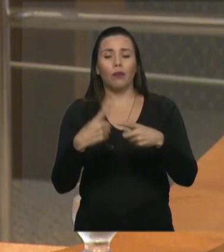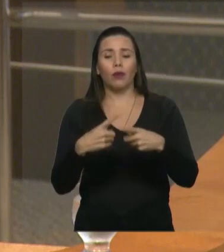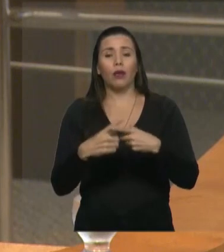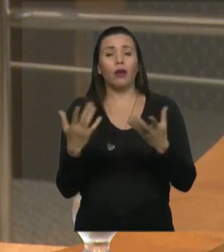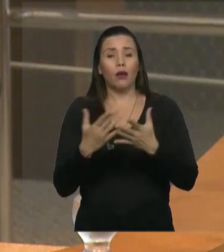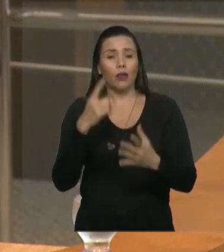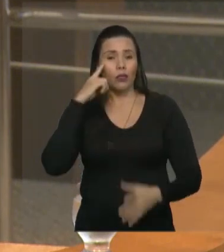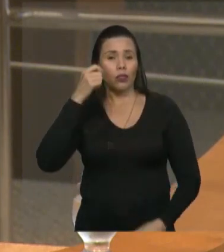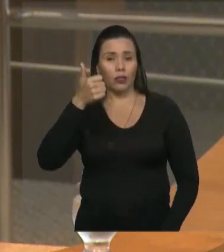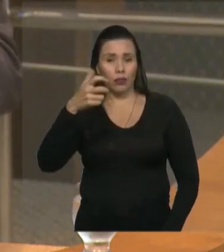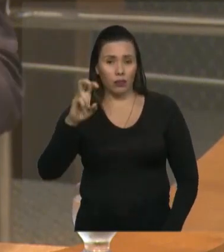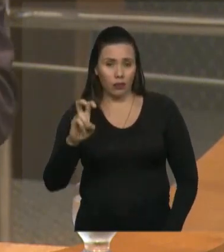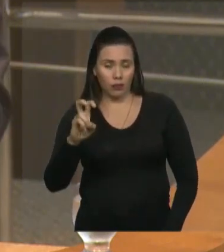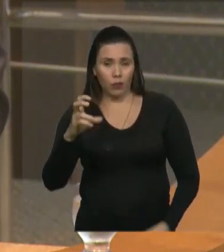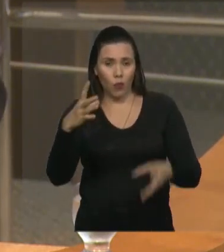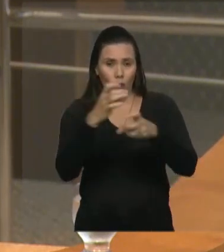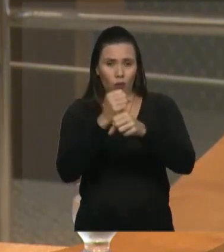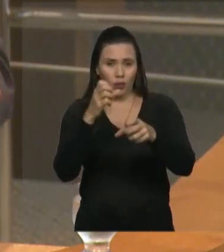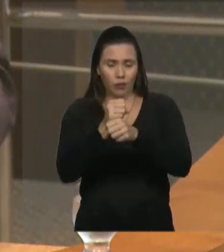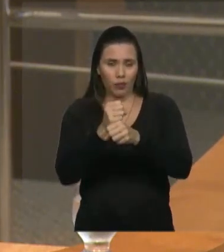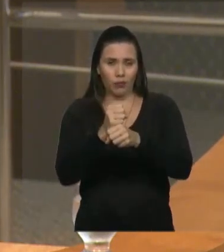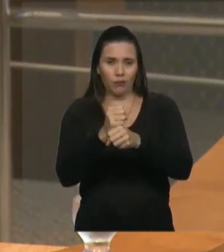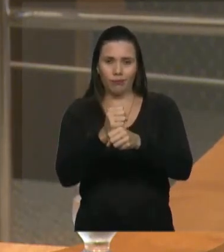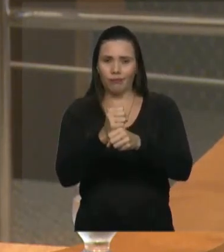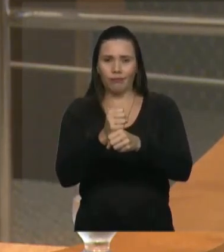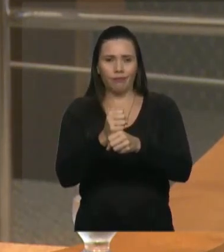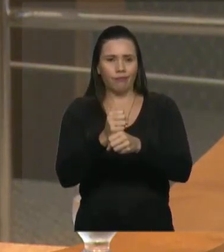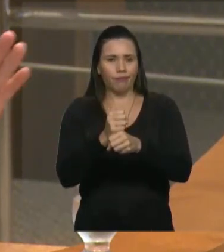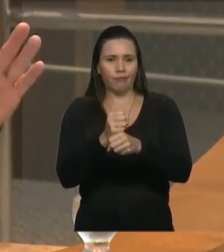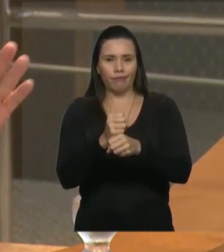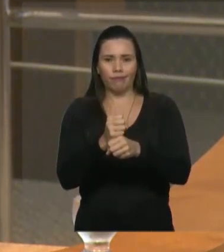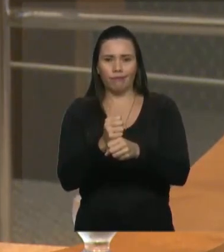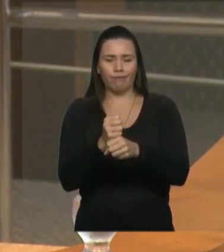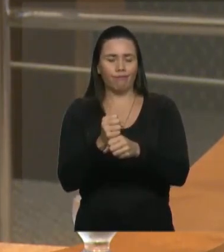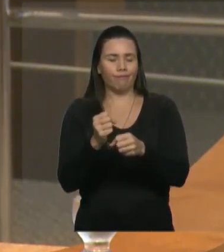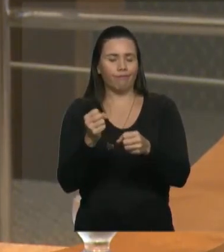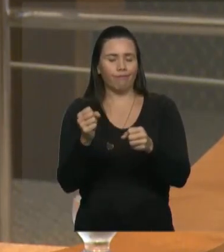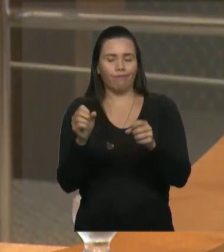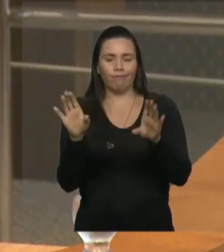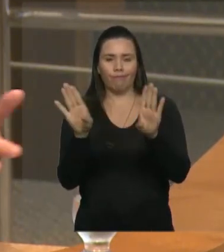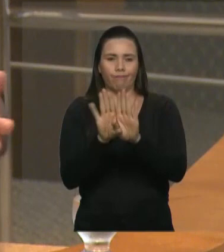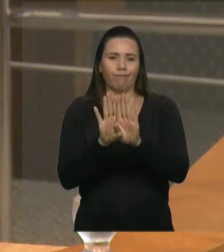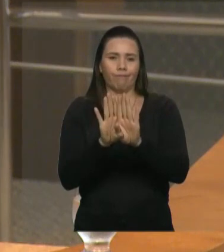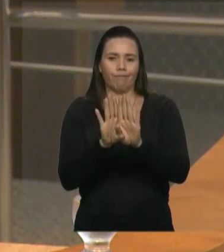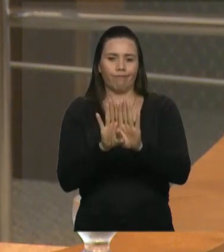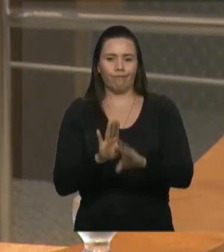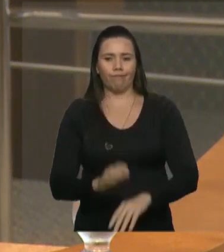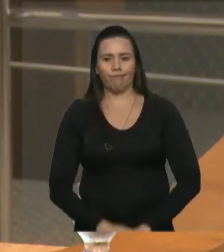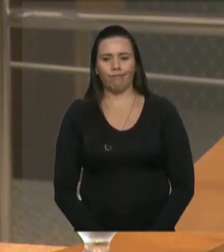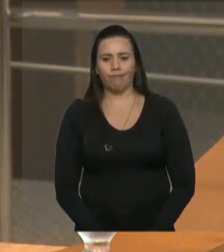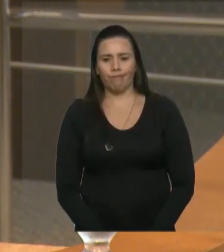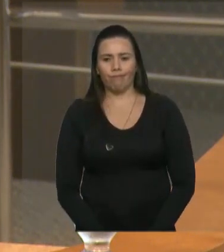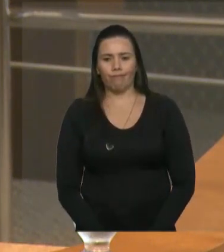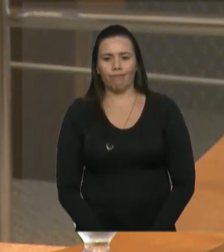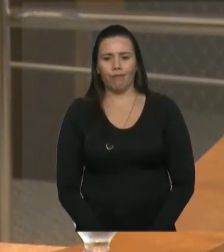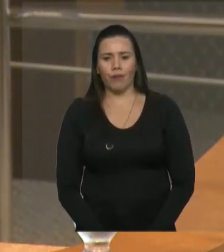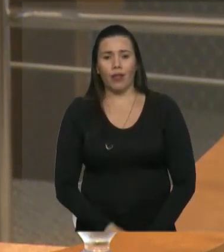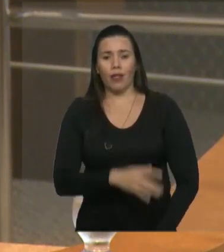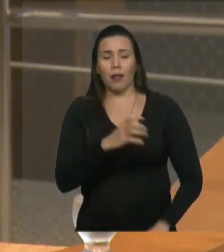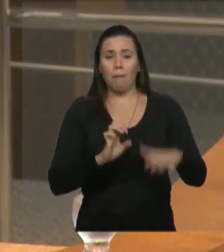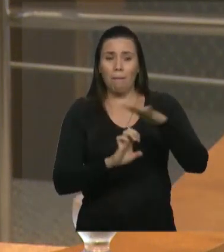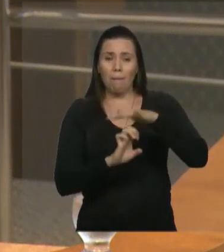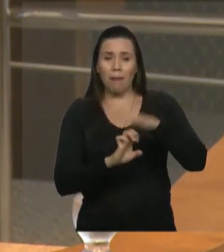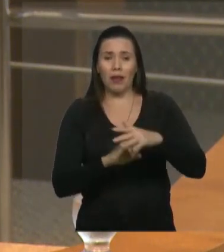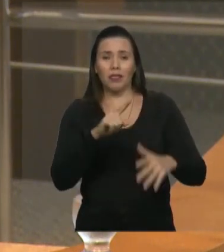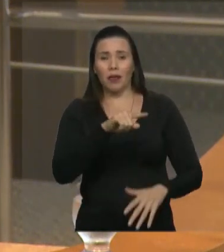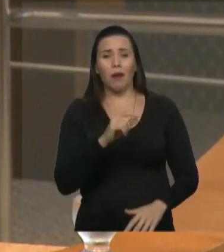orçamento. E aqueles que não receberem emenda, tchau, tchau. Eu não recebo, para mim tanto faz.